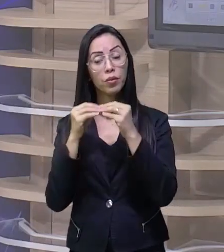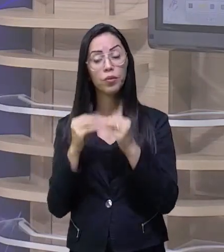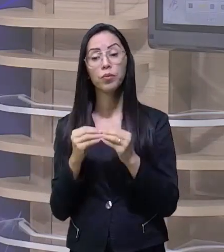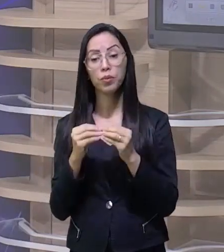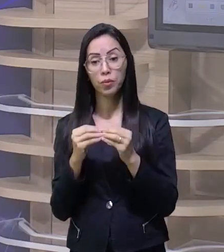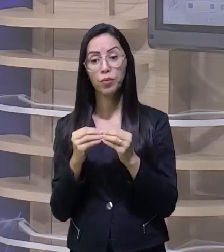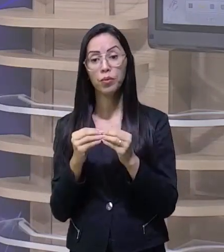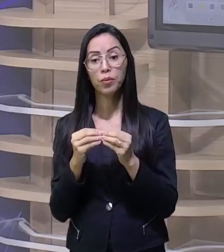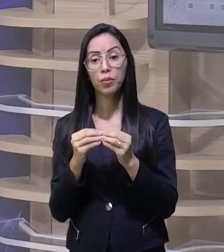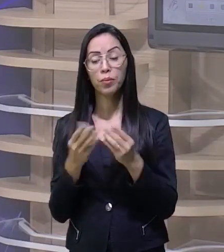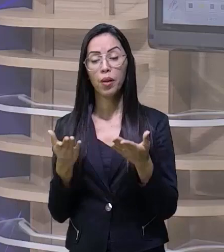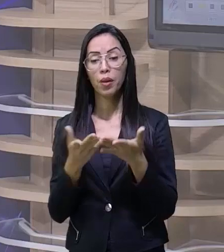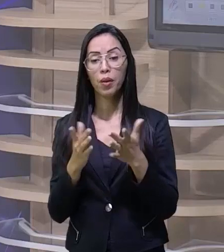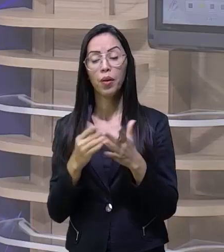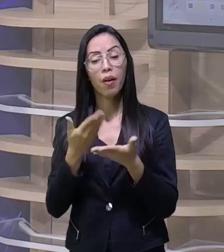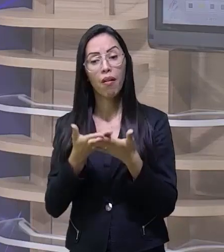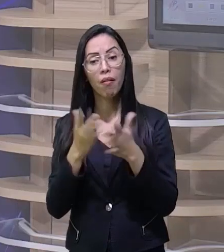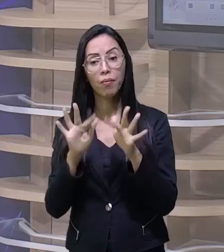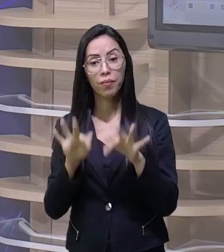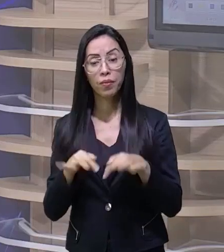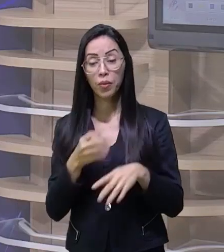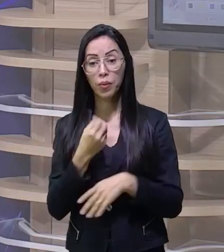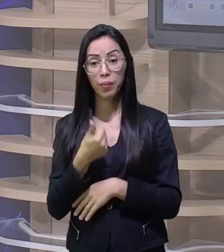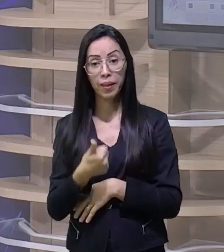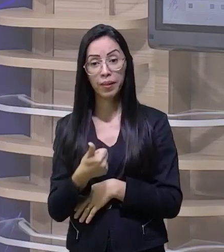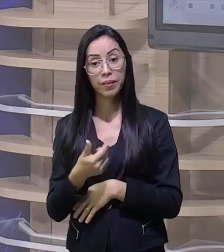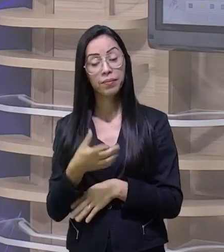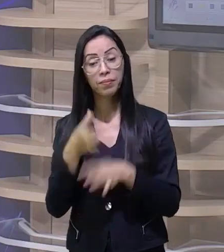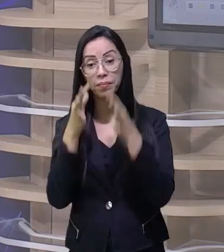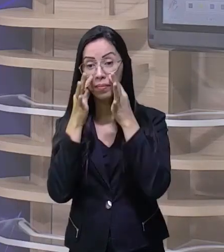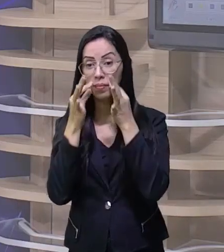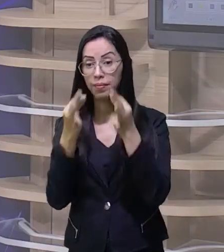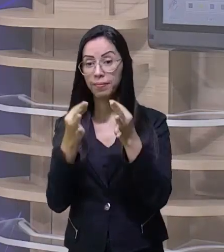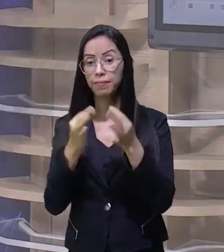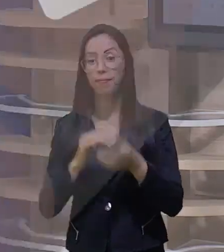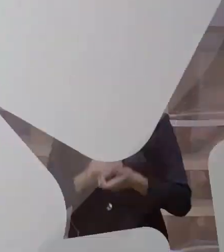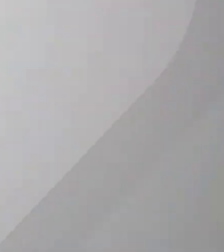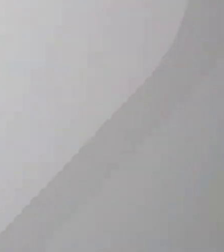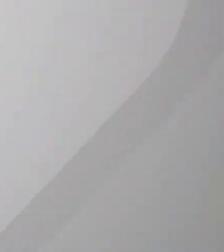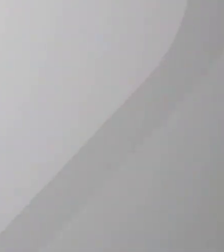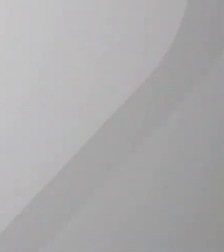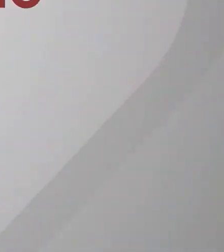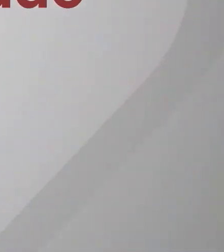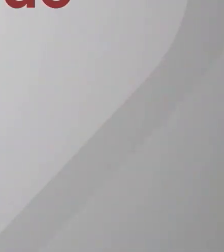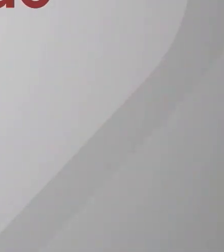nossa finalização da nossa aula. Tudo bem? Vamos prestar atenção?